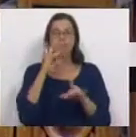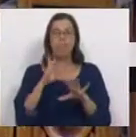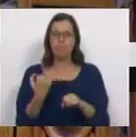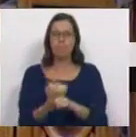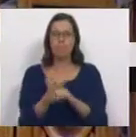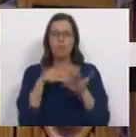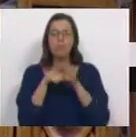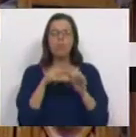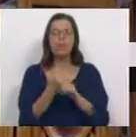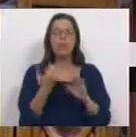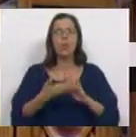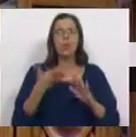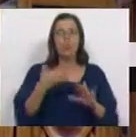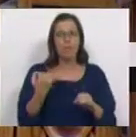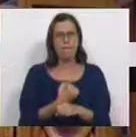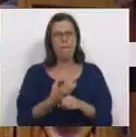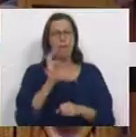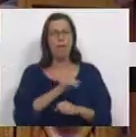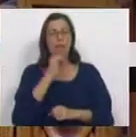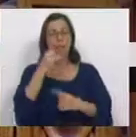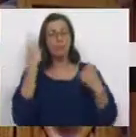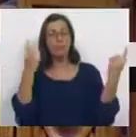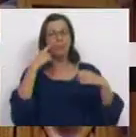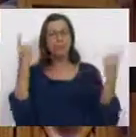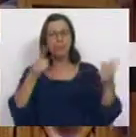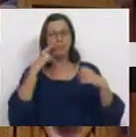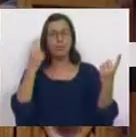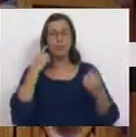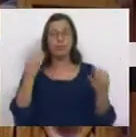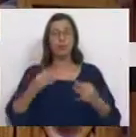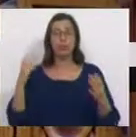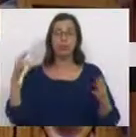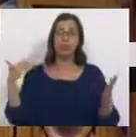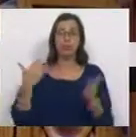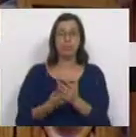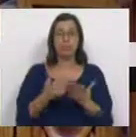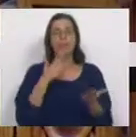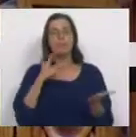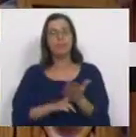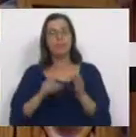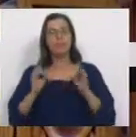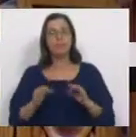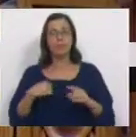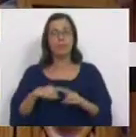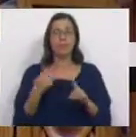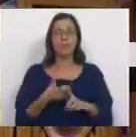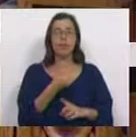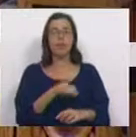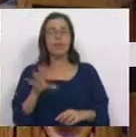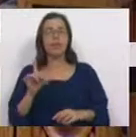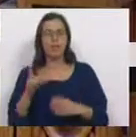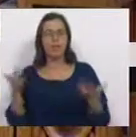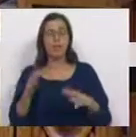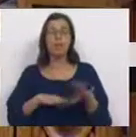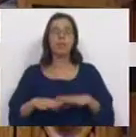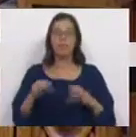urgência, mas apesar dos vários e constantes anúncios que foram feitos ao longo dos anos, a verdade é que nós chegamos a 2016